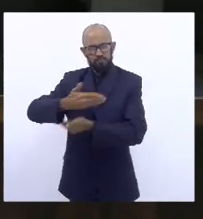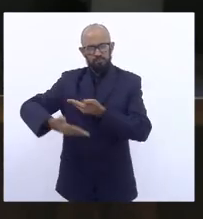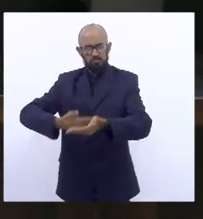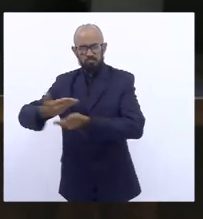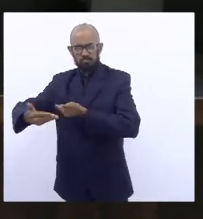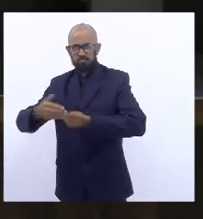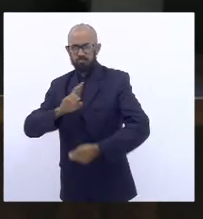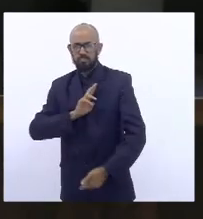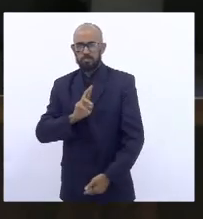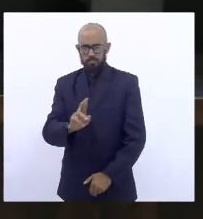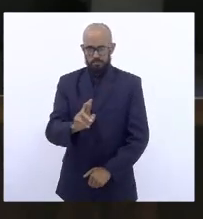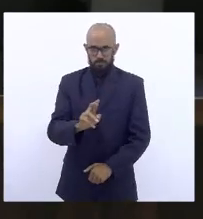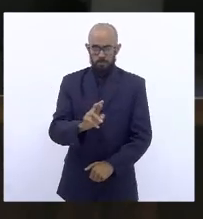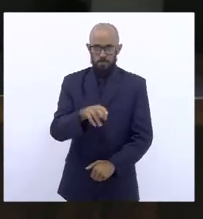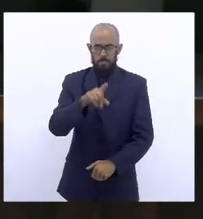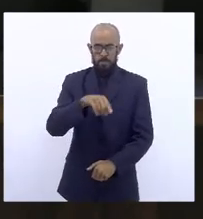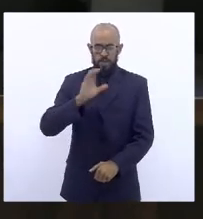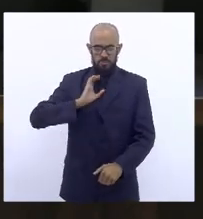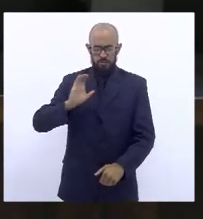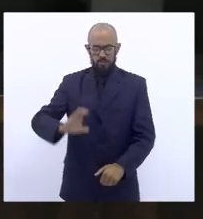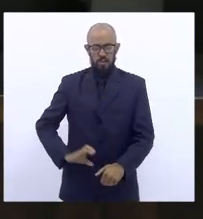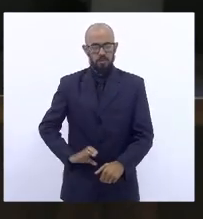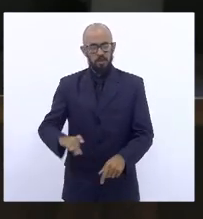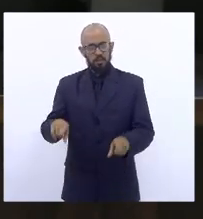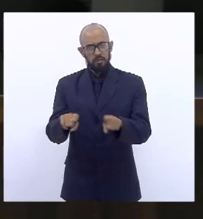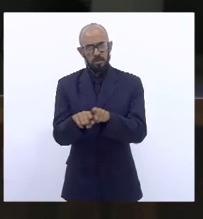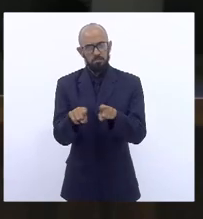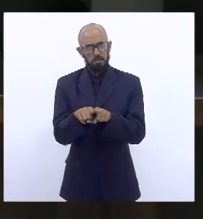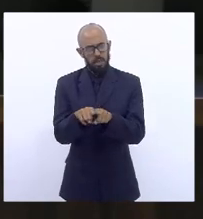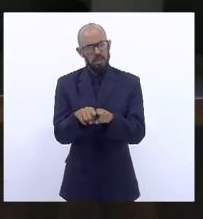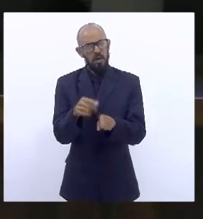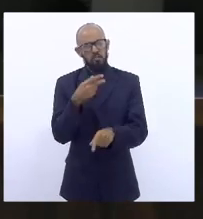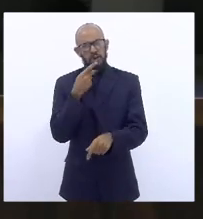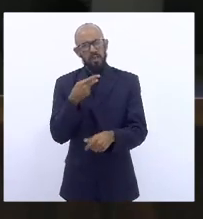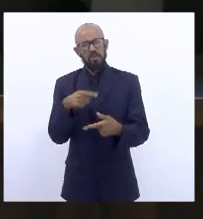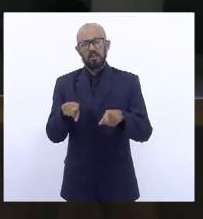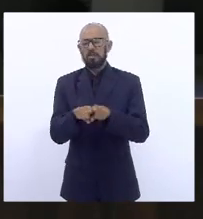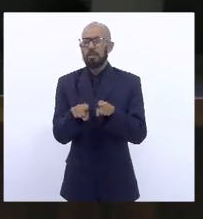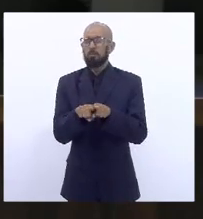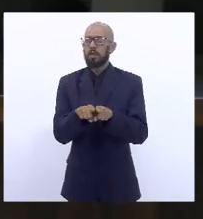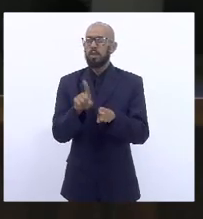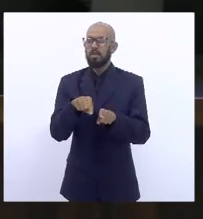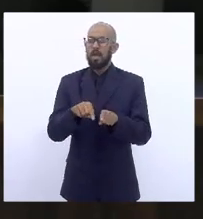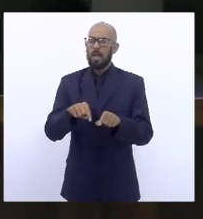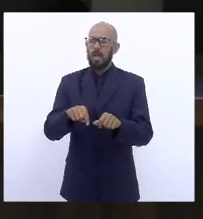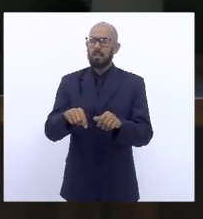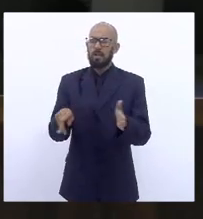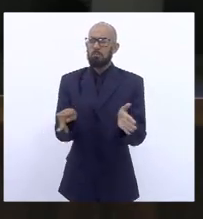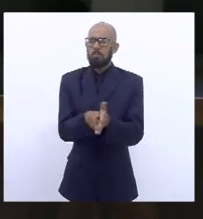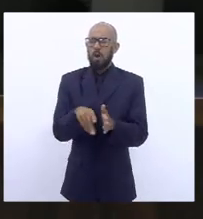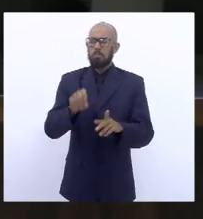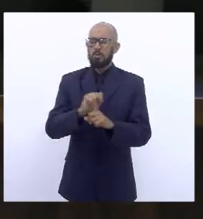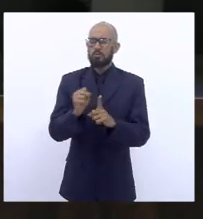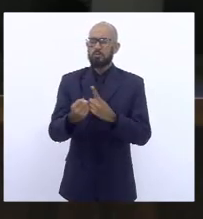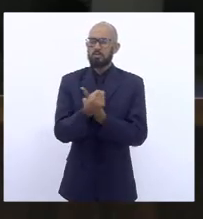campanha cidadã, eu diria mesmo civilizatória.